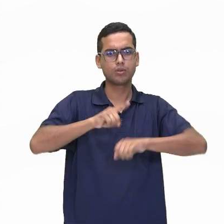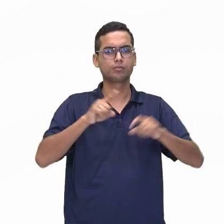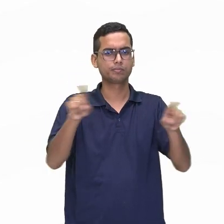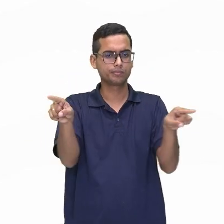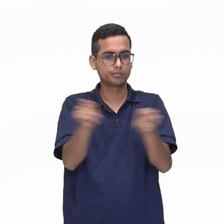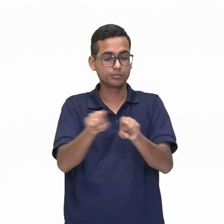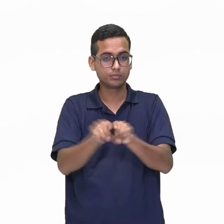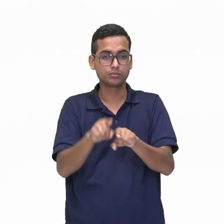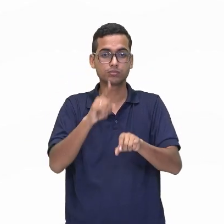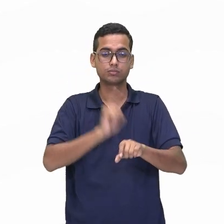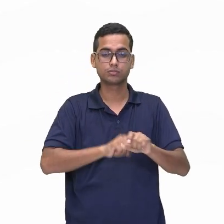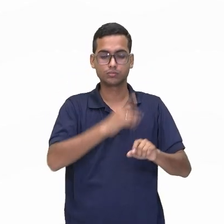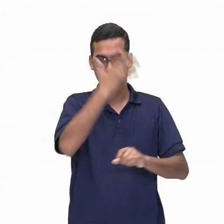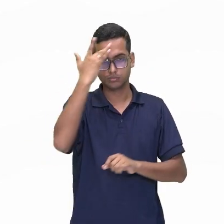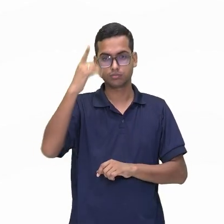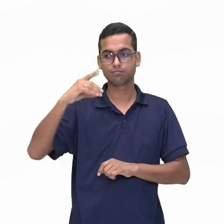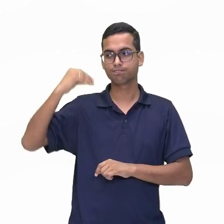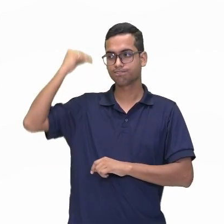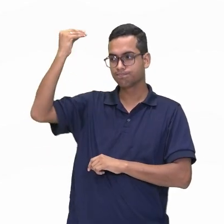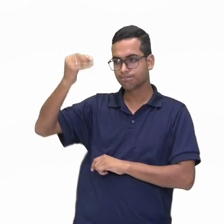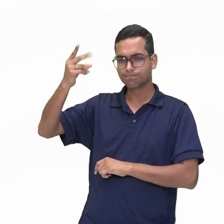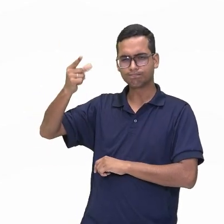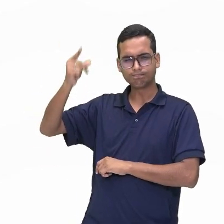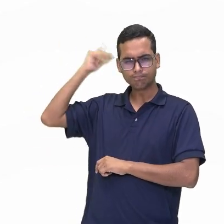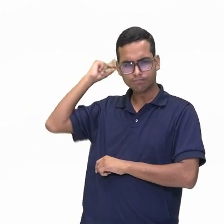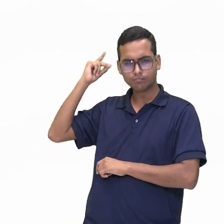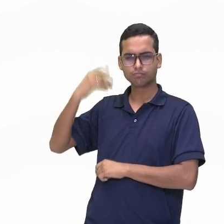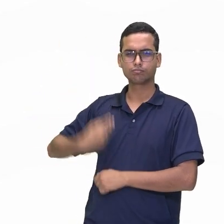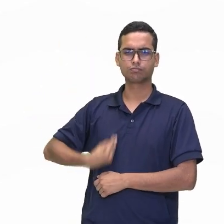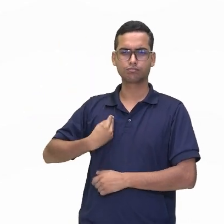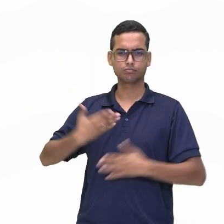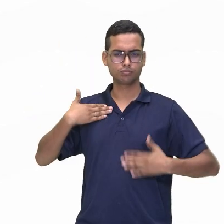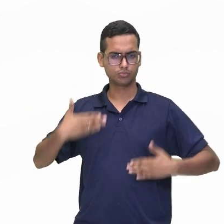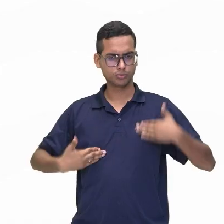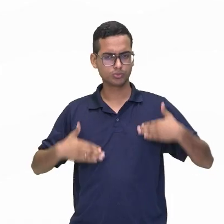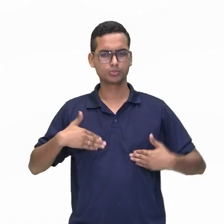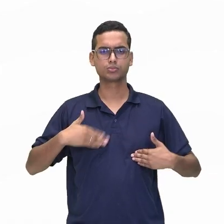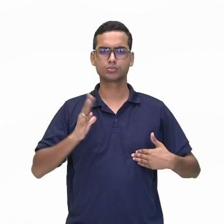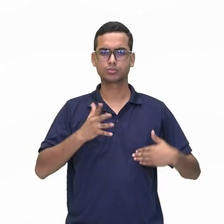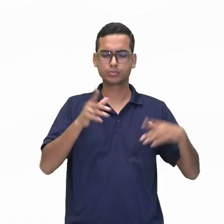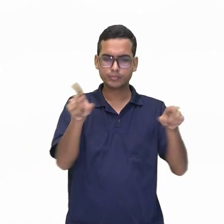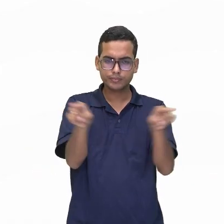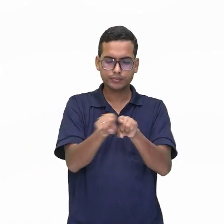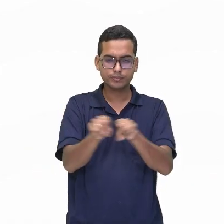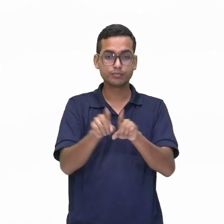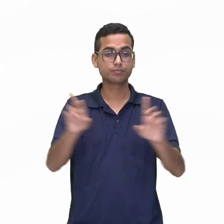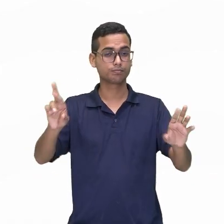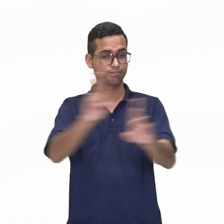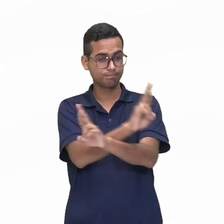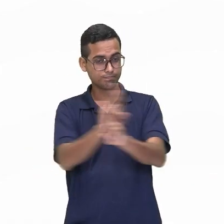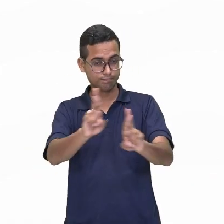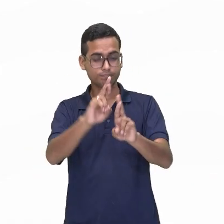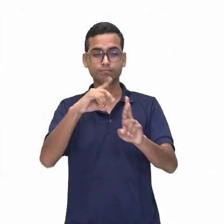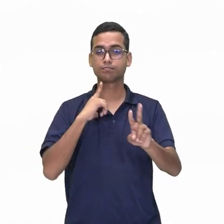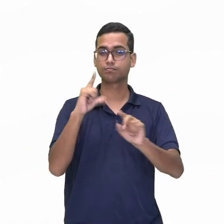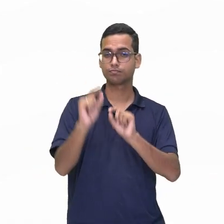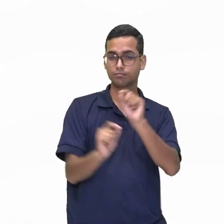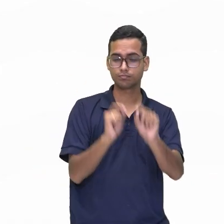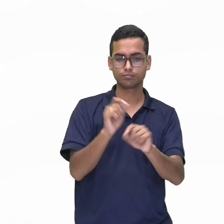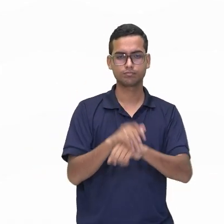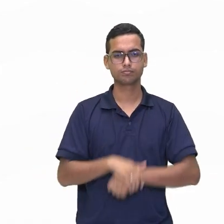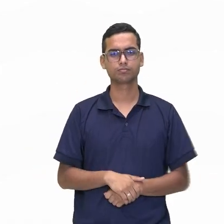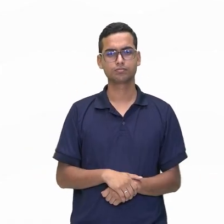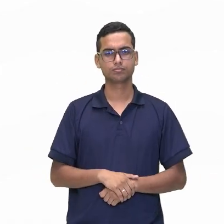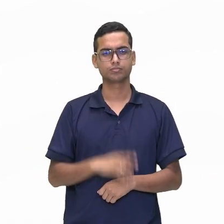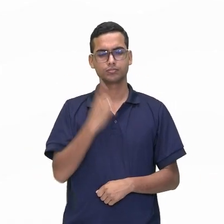alguém que já teve aquela experiência, o corpo vivido. Então, essa relação que Gasperi nos